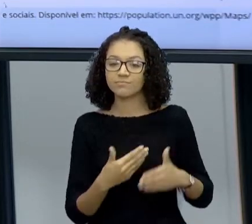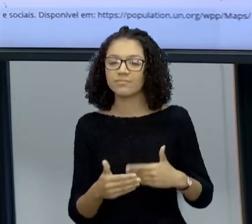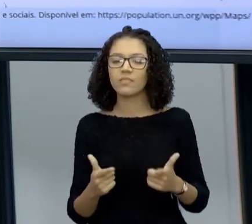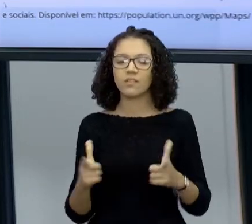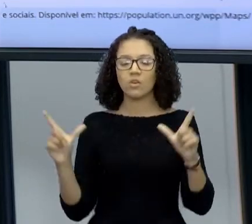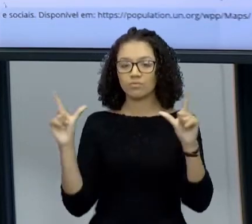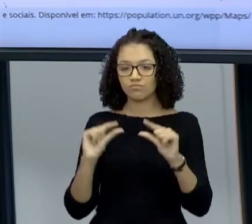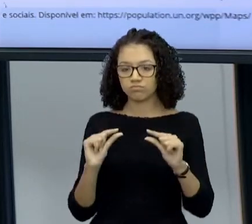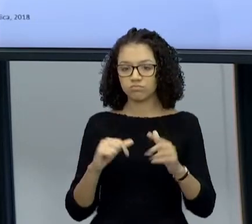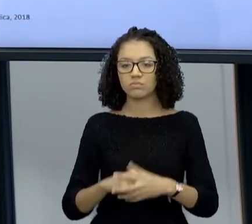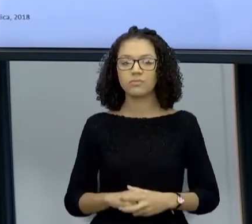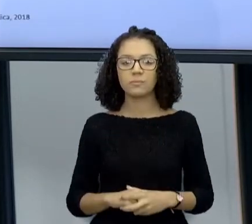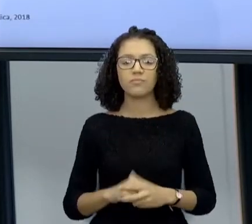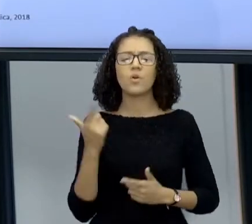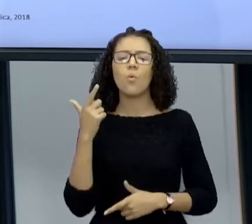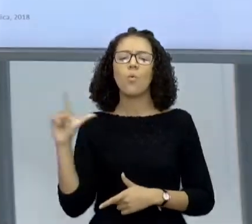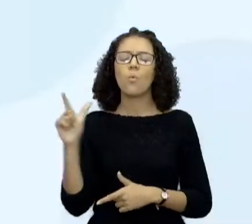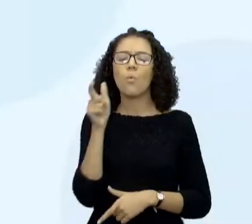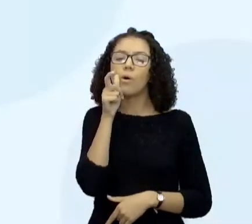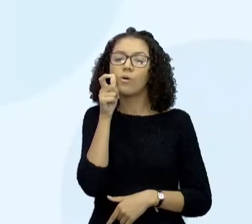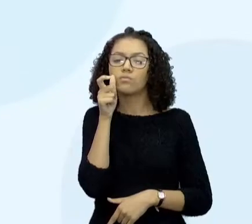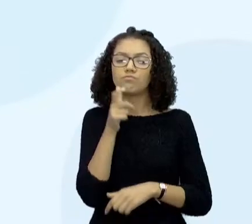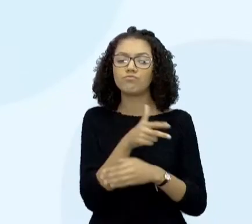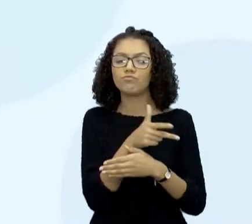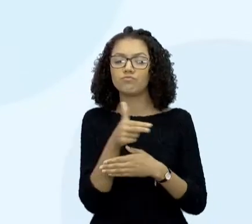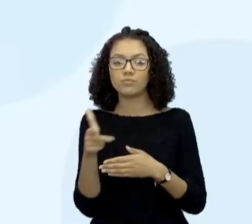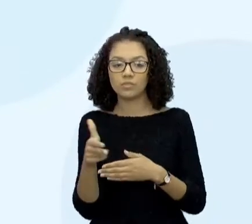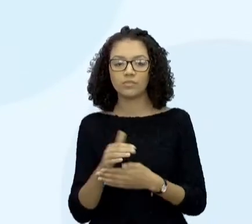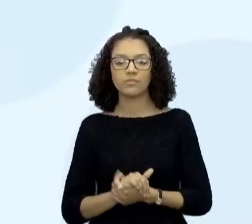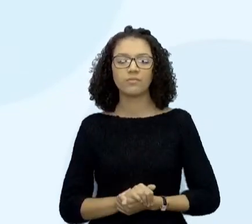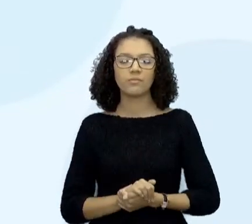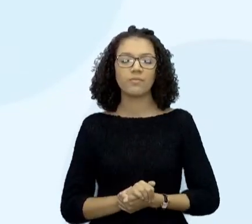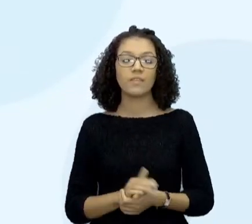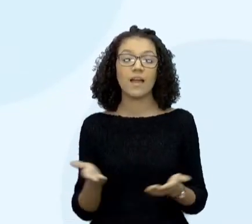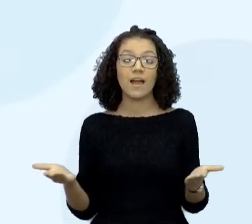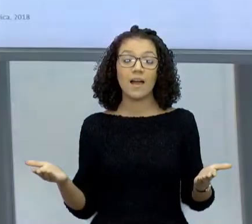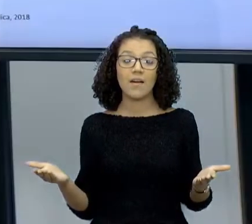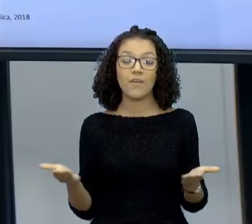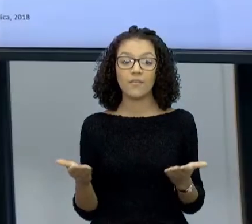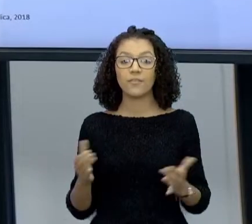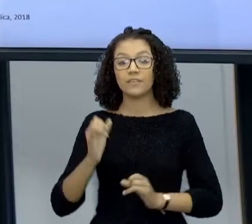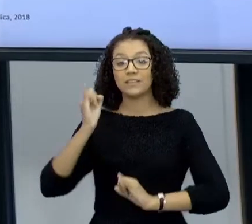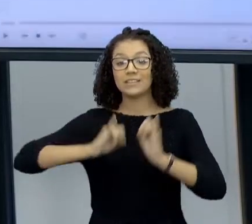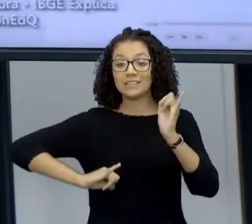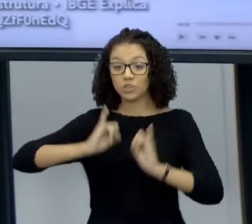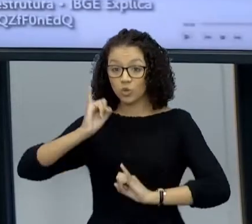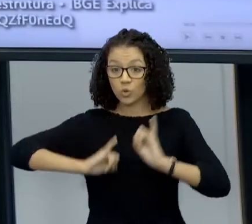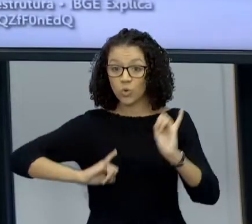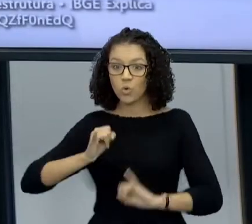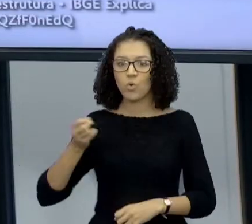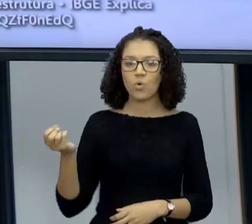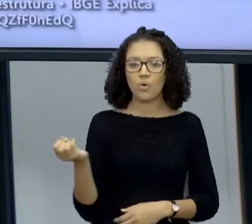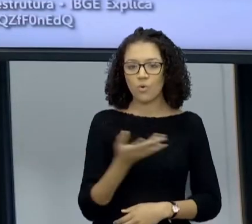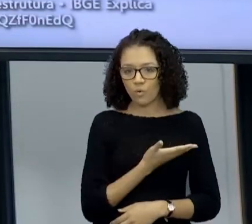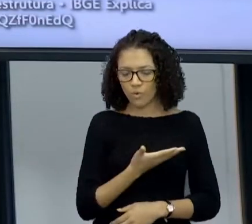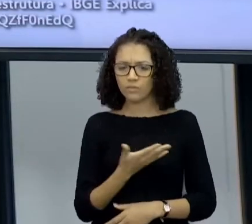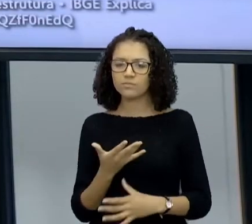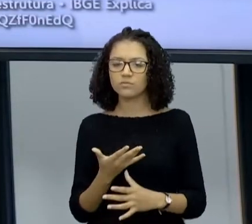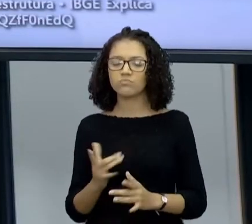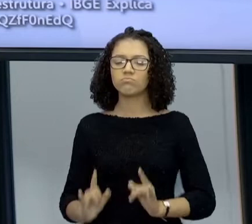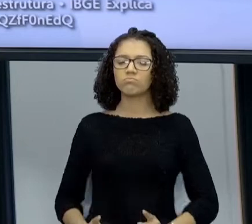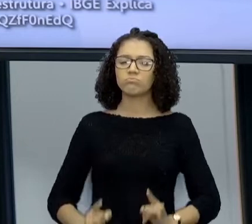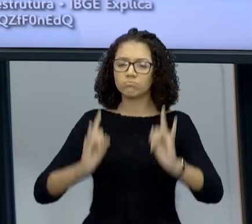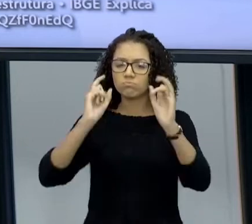Vamos lá para um outro vídeo? Nós vamos ver o ODS 9, que fala sobre indústria, inovação e infraestrutura, para dar